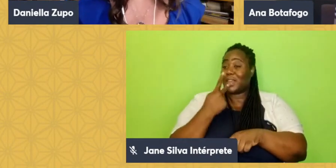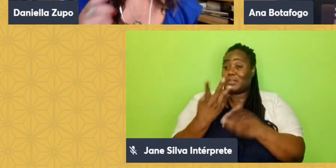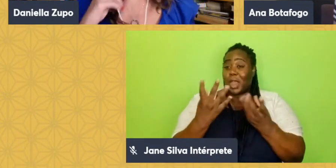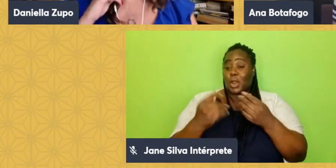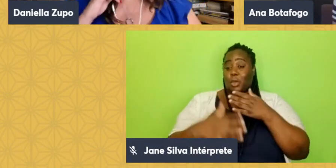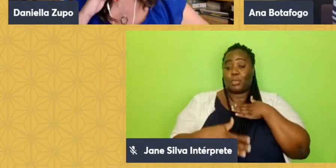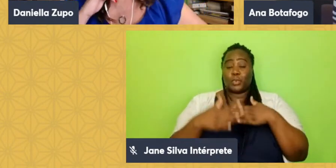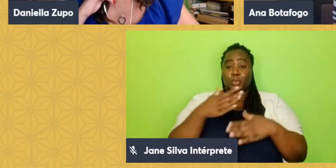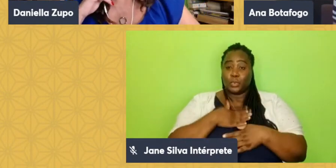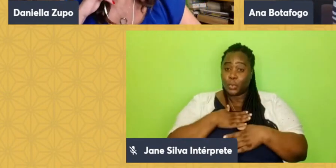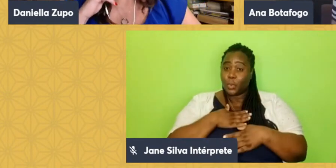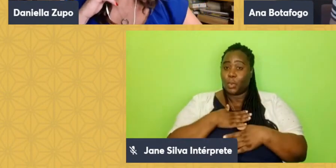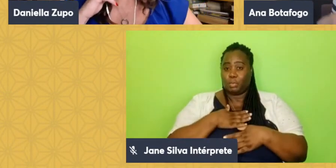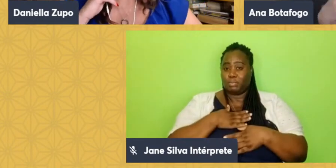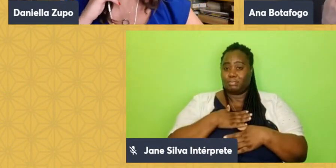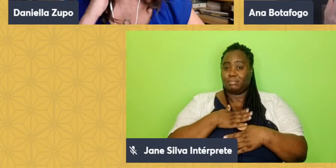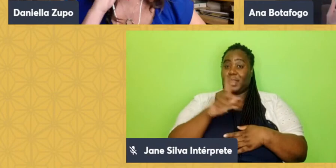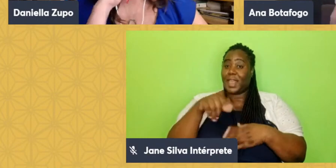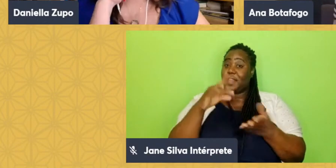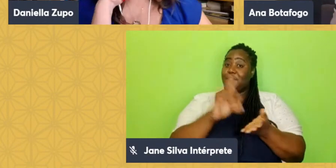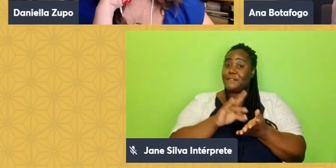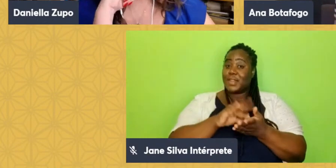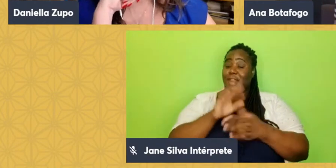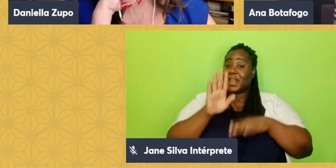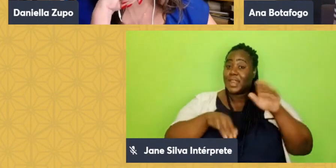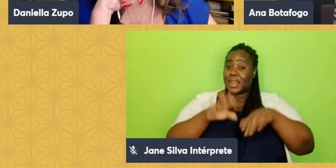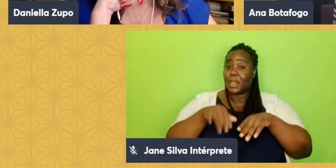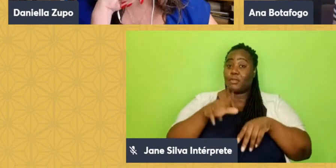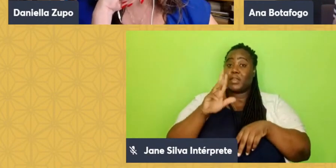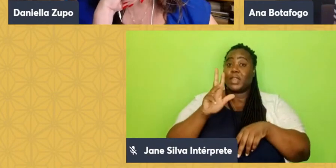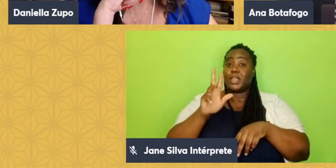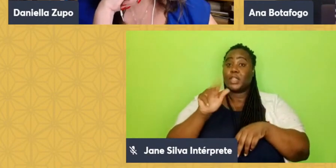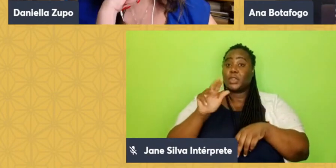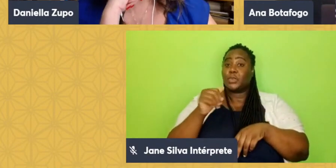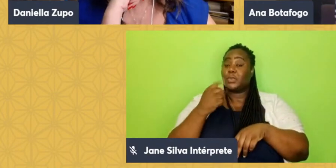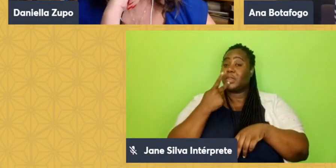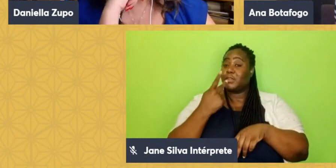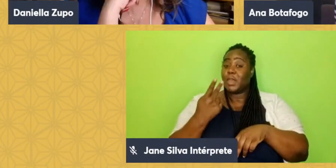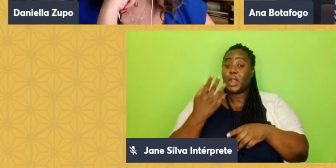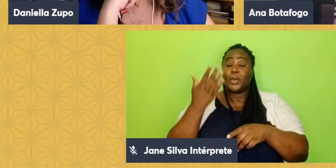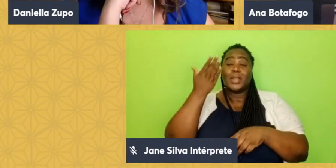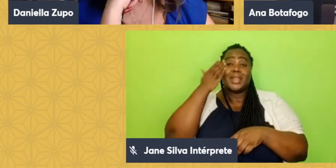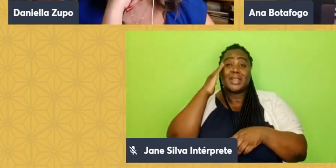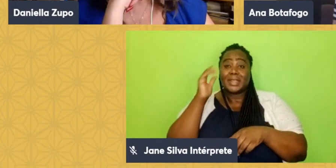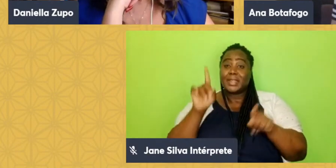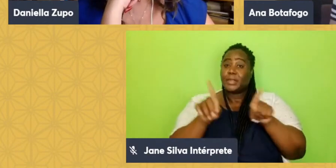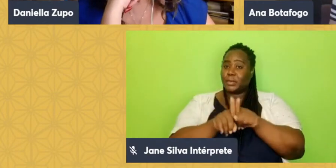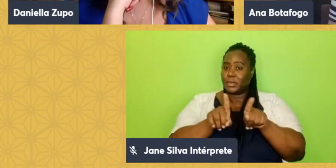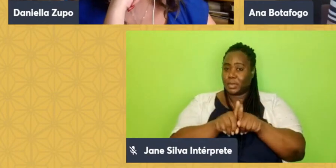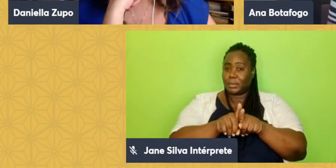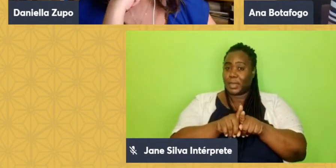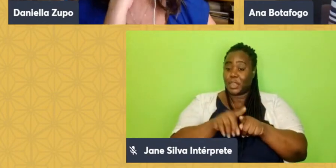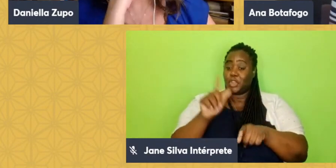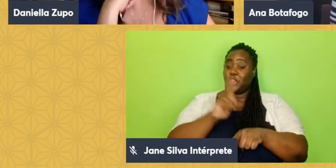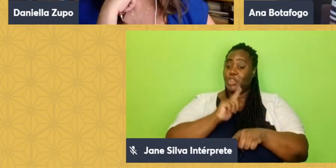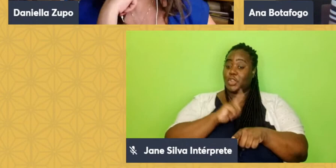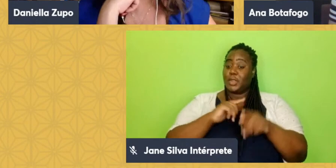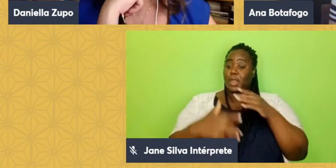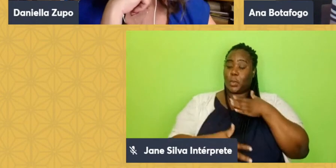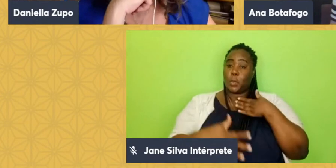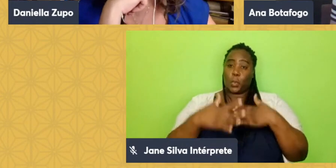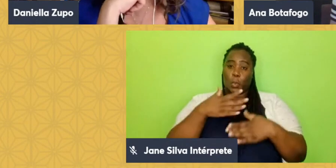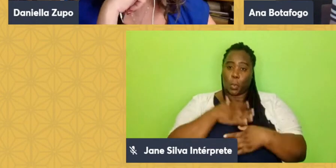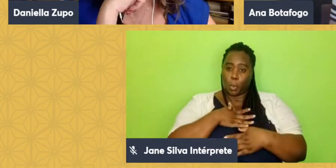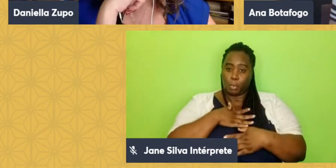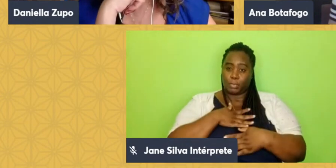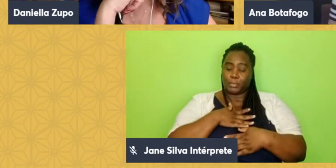sobre o corpo é verdade e eu acho que talvez nunca a gente falou e nunca se conscientizou tanto de ter um corpo